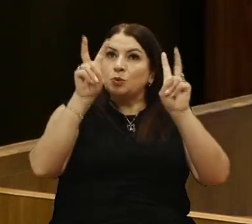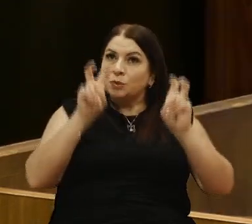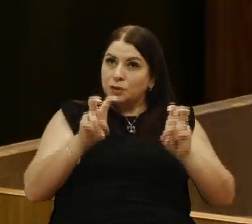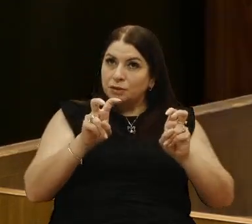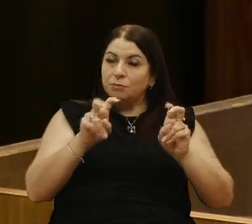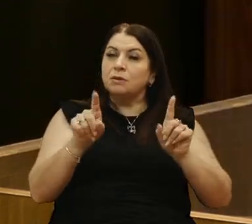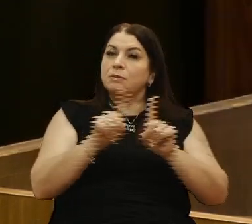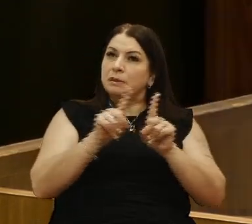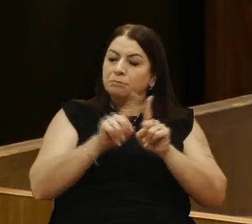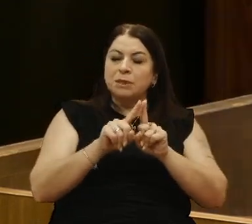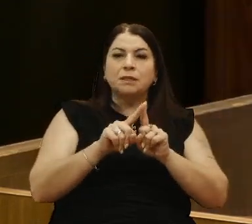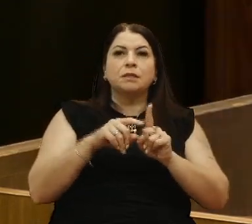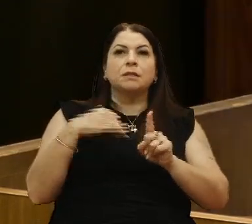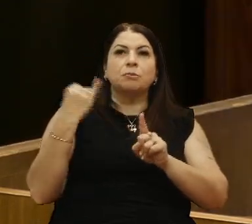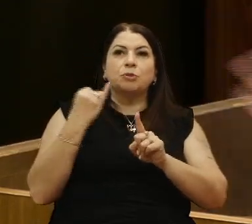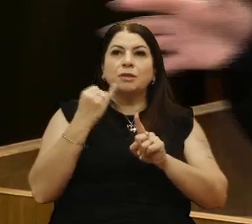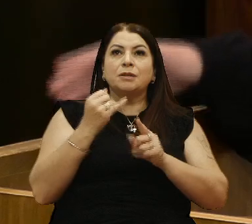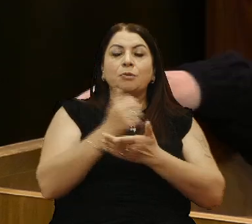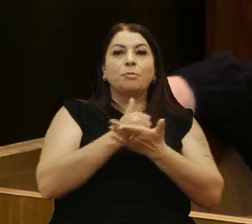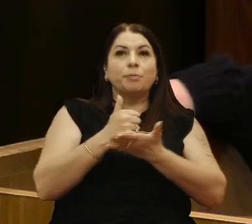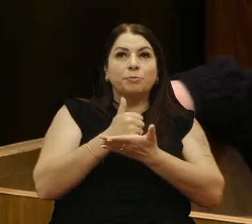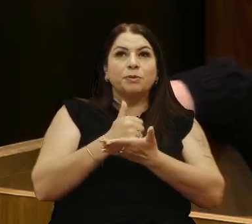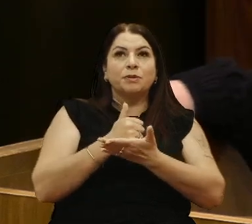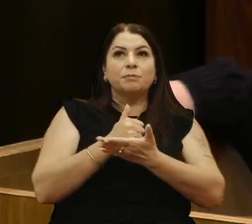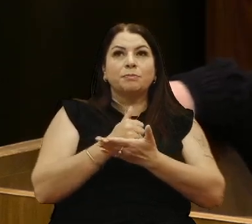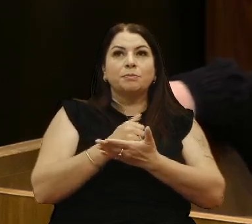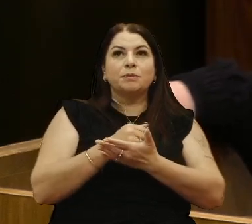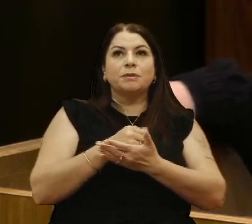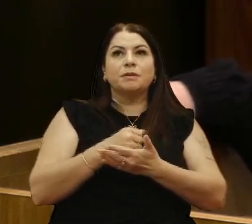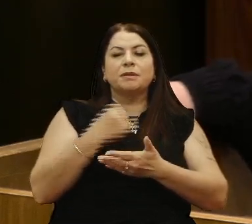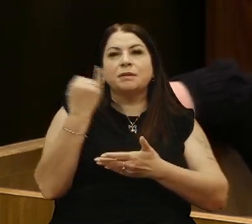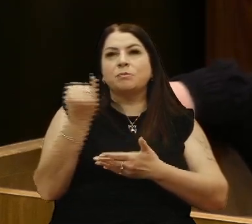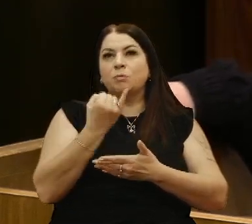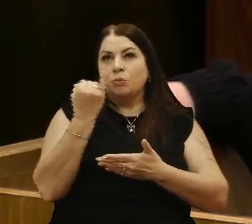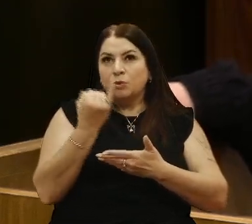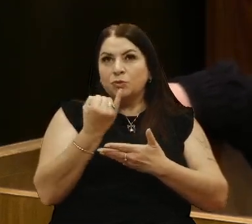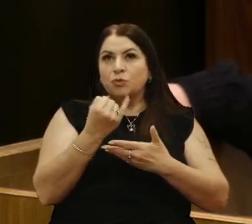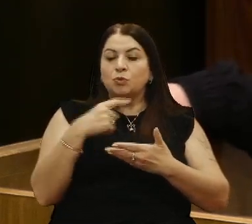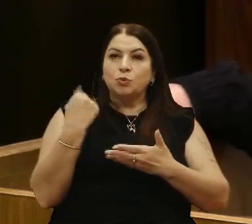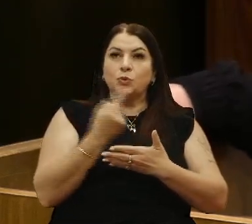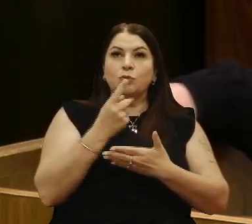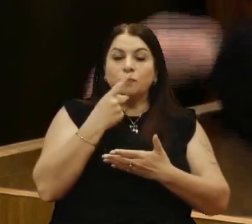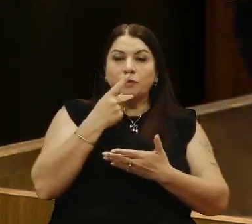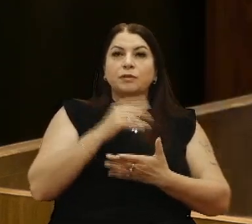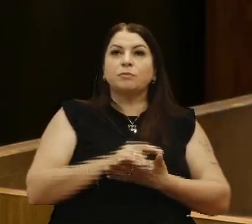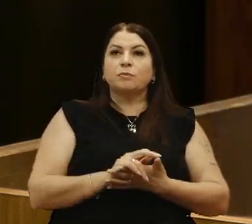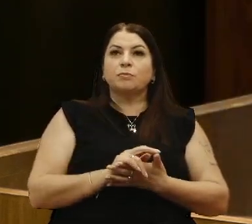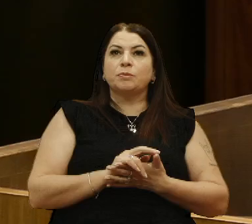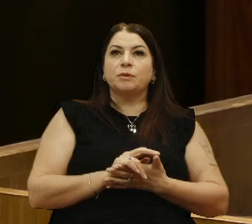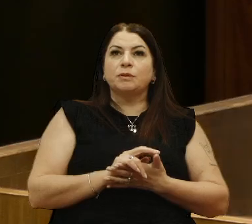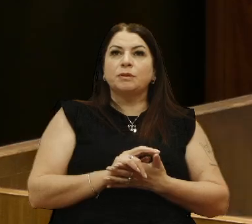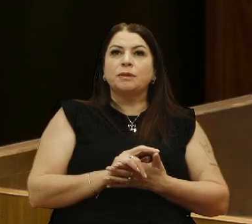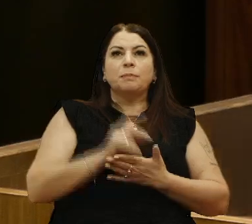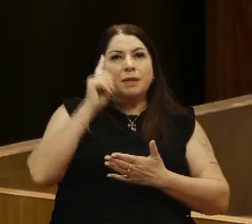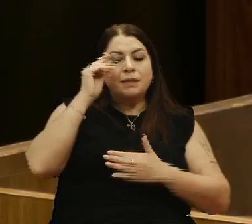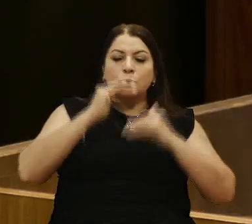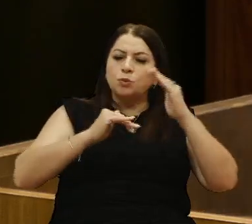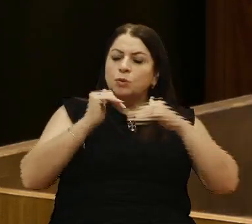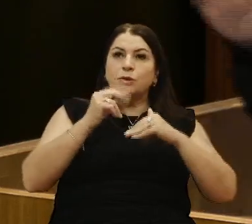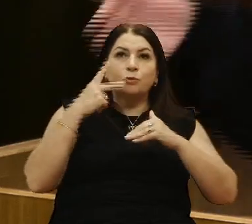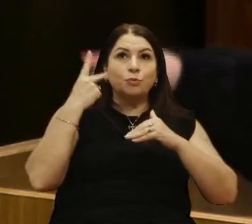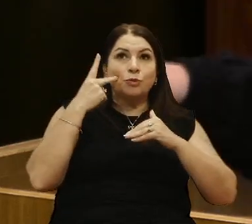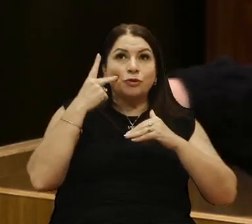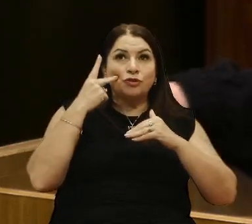que tratam fundamentalmente baseados em fatores importantes quando a gente fala da construção de uma